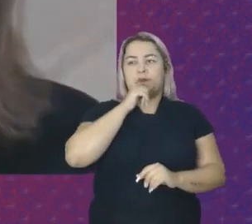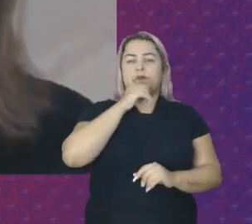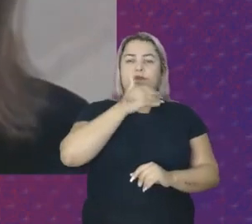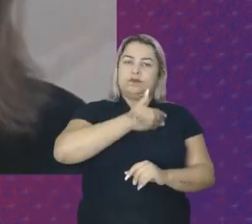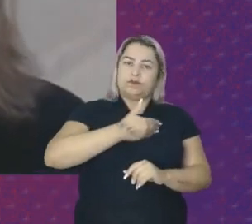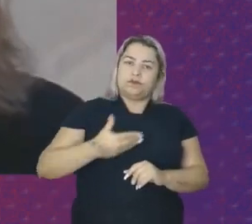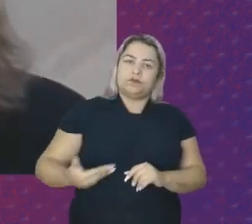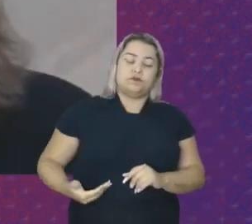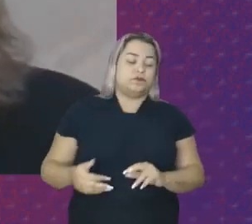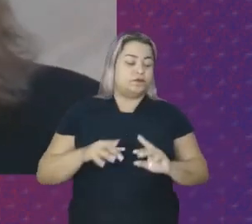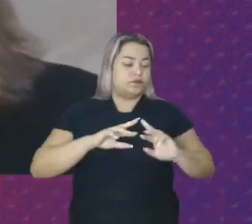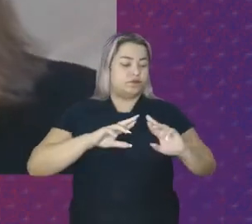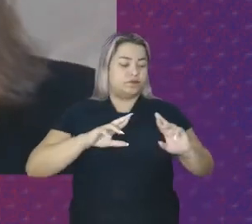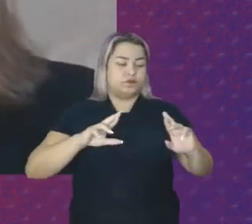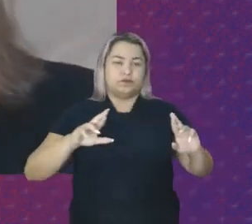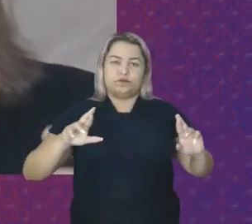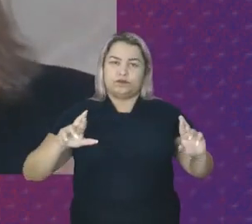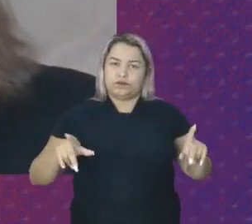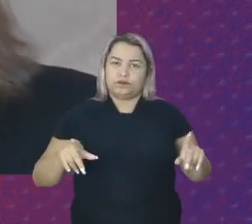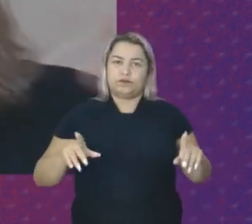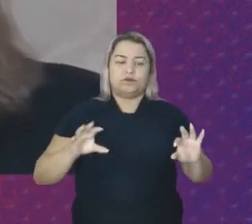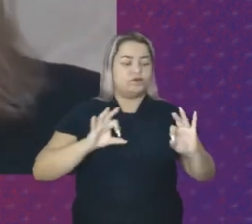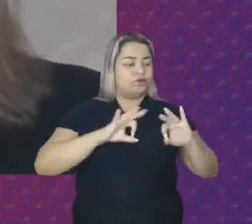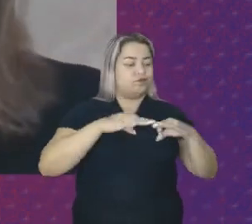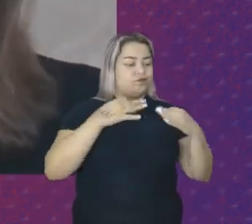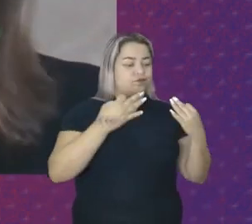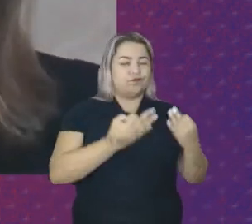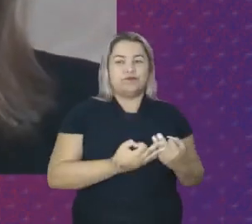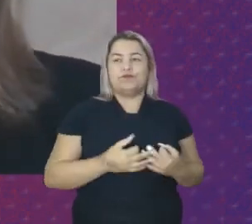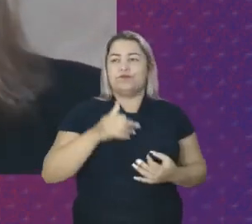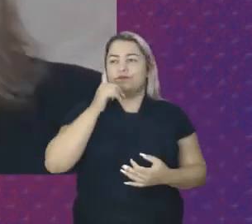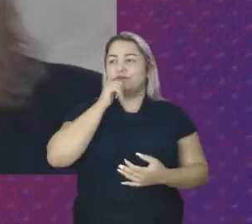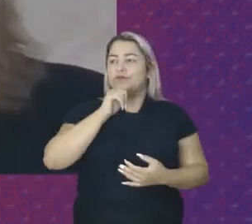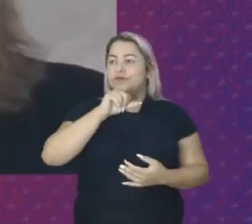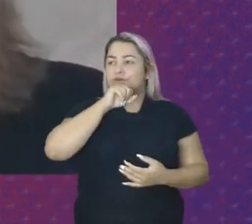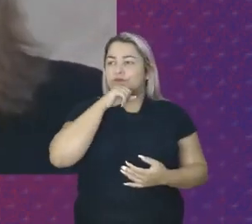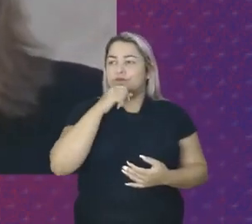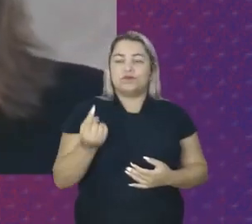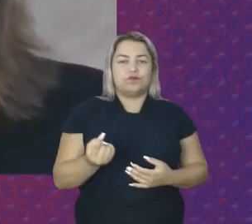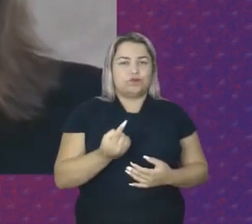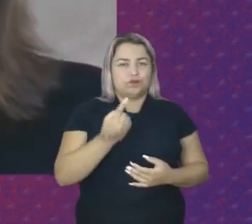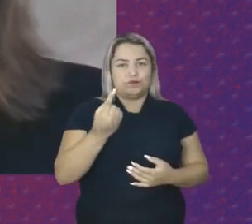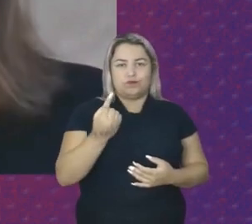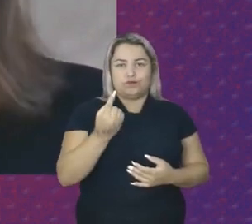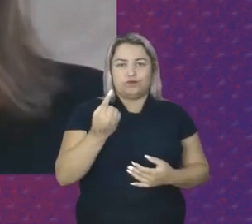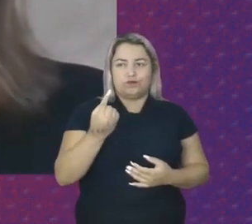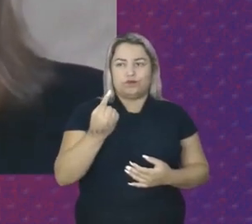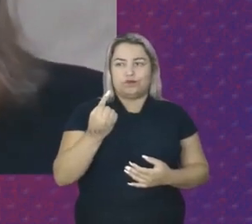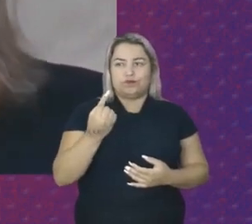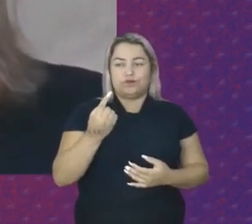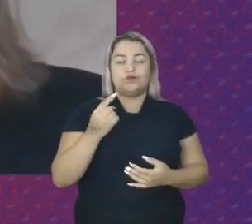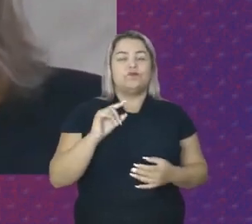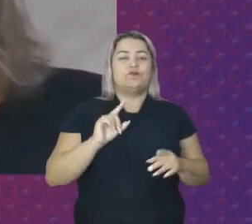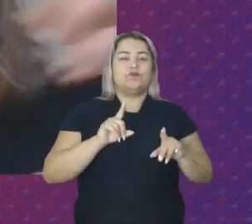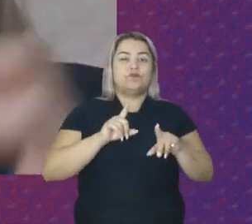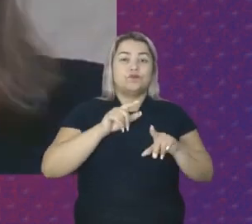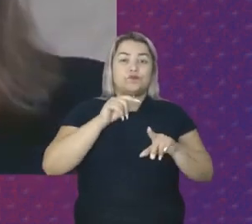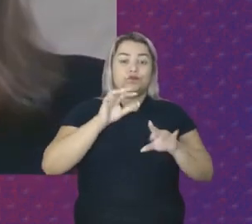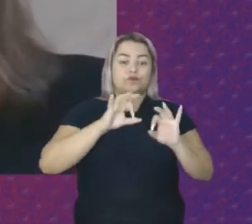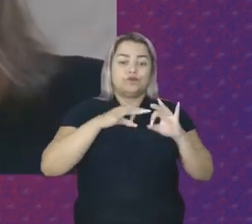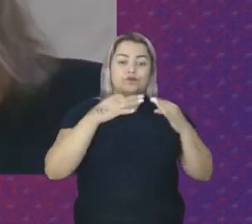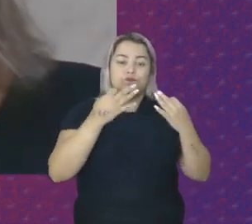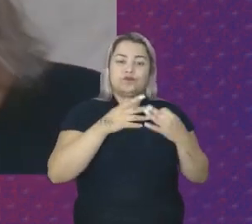temos diversos tipos de família. Nós temos mãe solo, nós temos famílias de casais